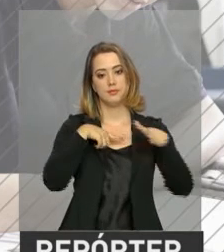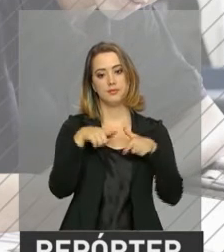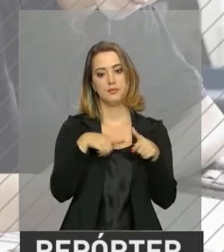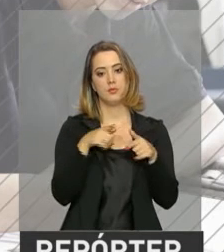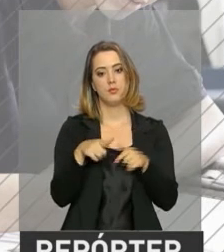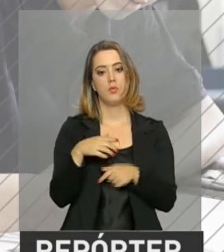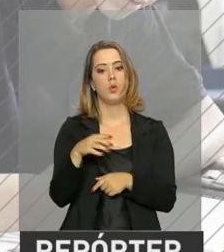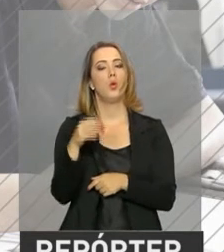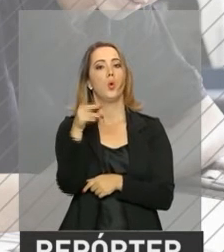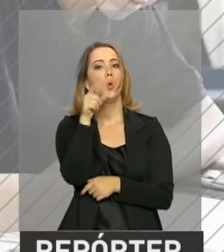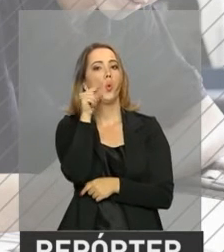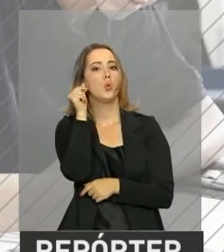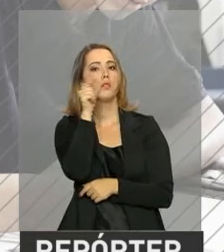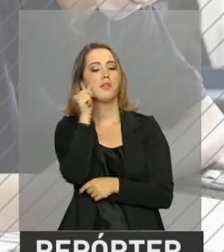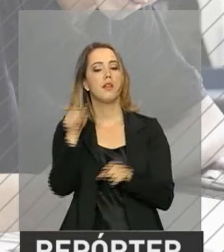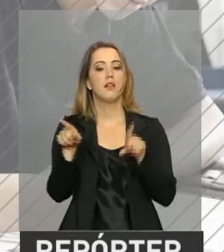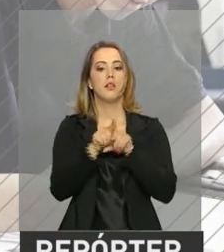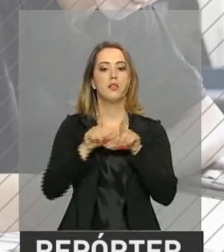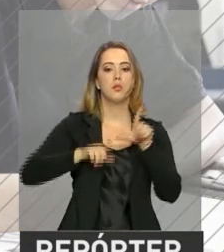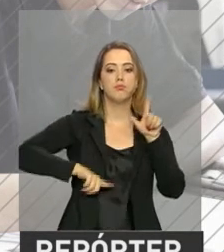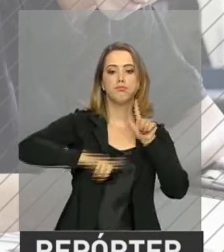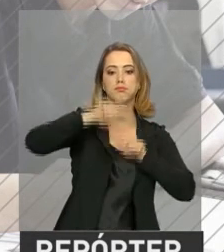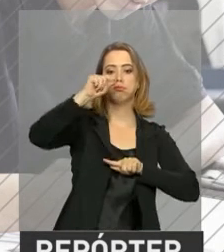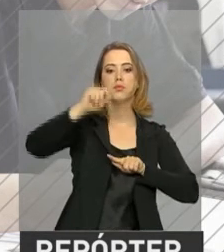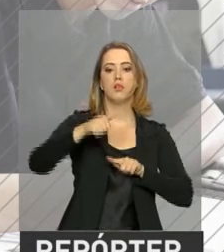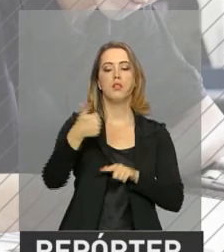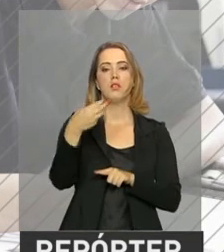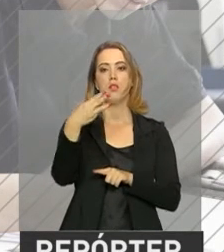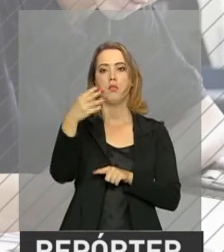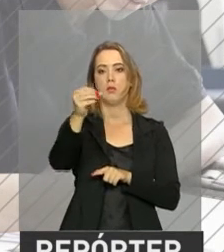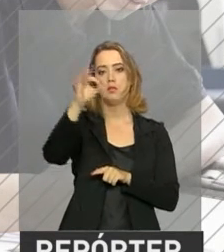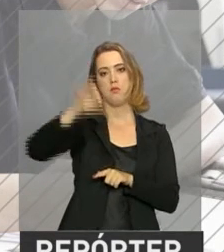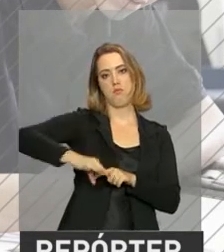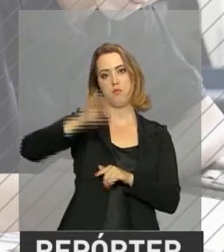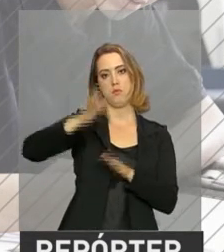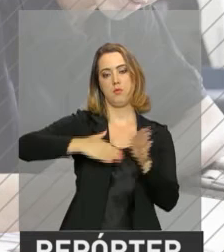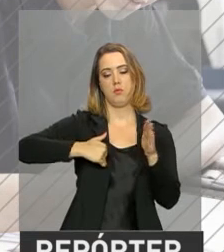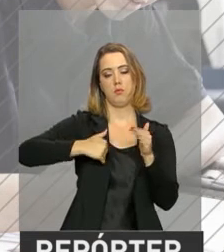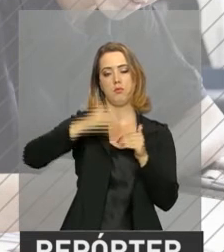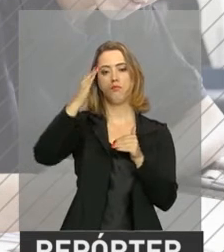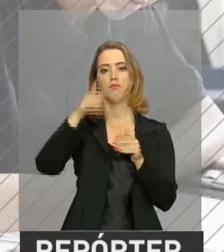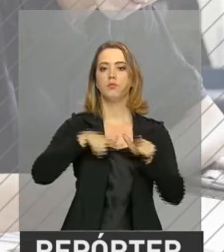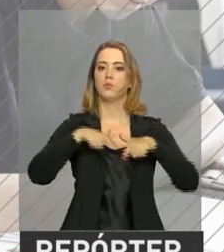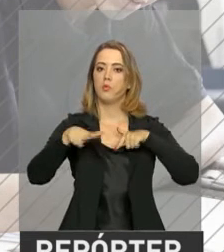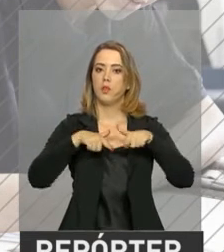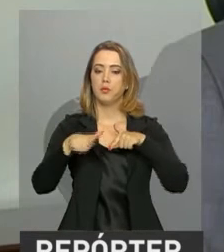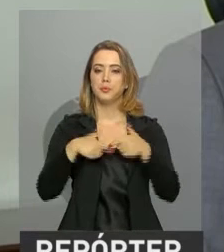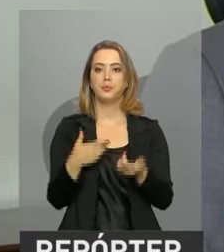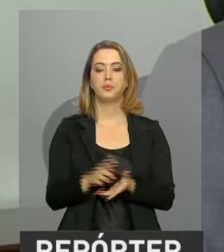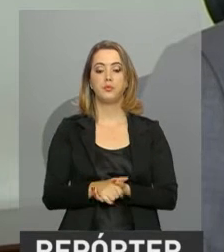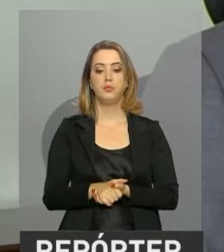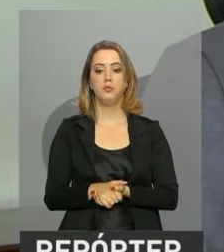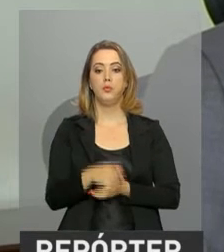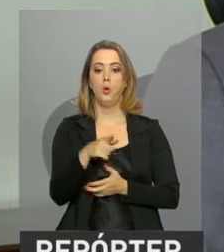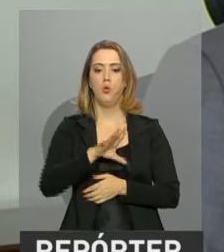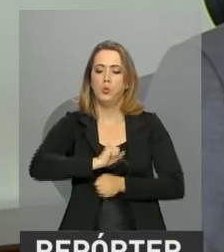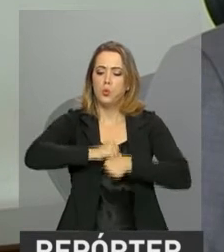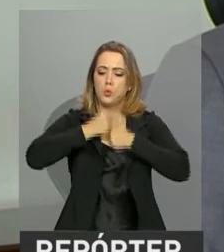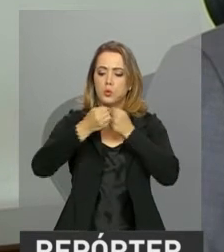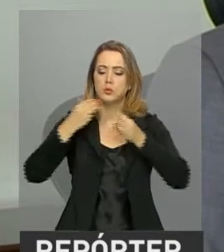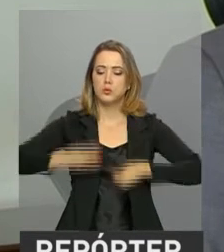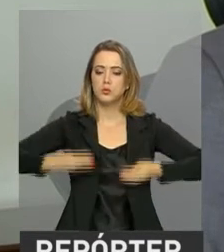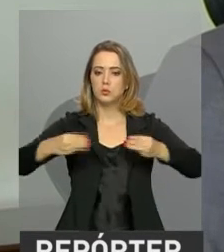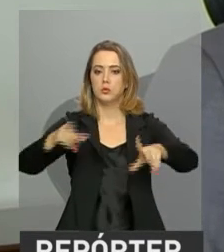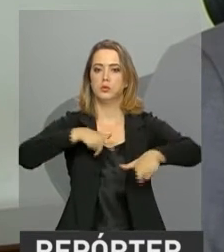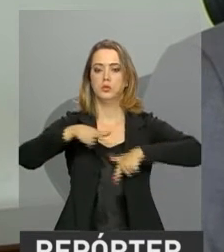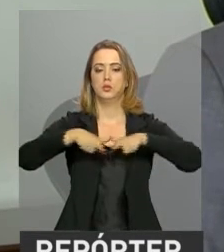4.500 contratações. Já em Minas Gerais, foram mais de 15 mil novos jovens aprendizes este ano. O esforço que o Ministério do